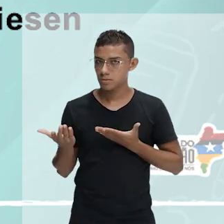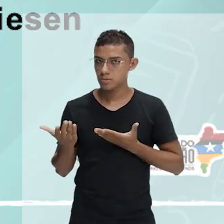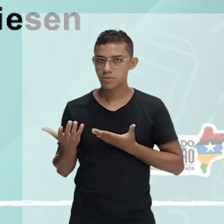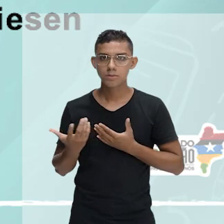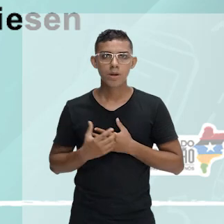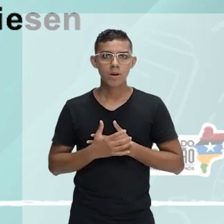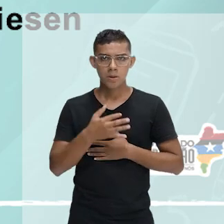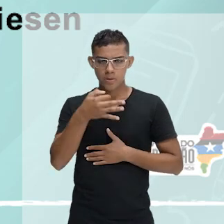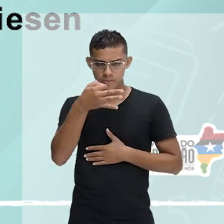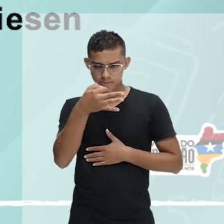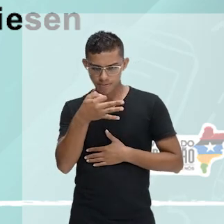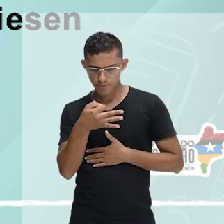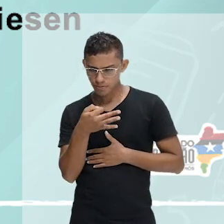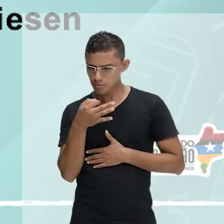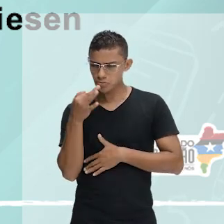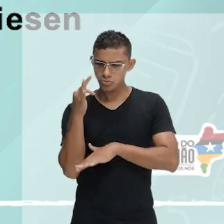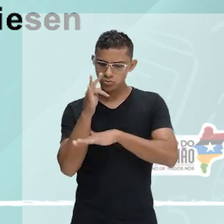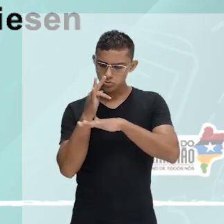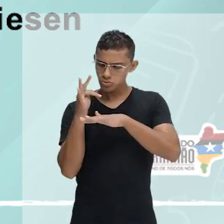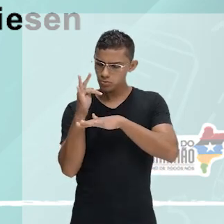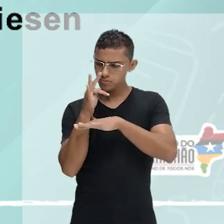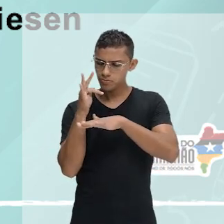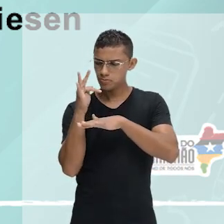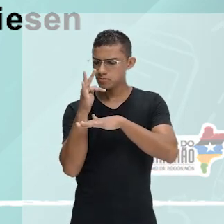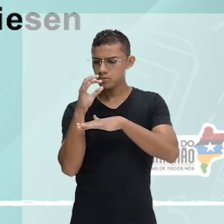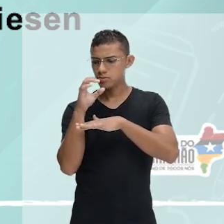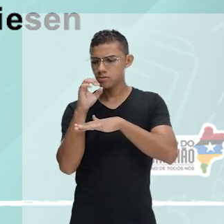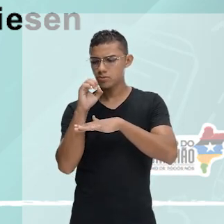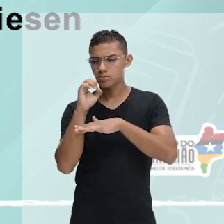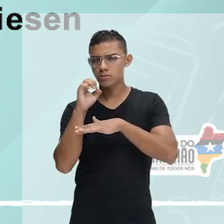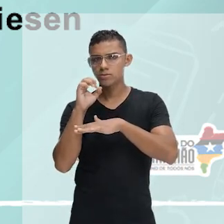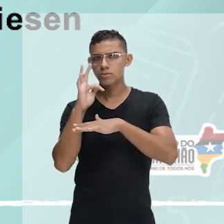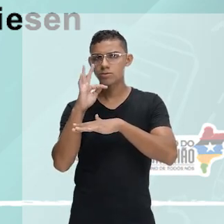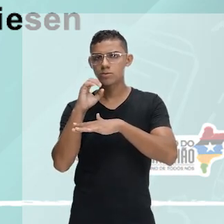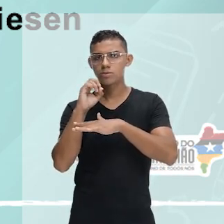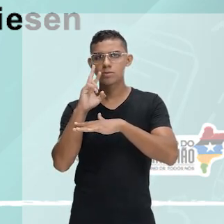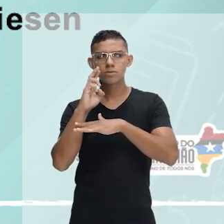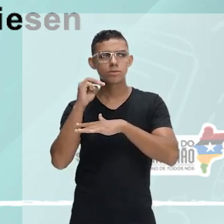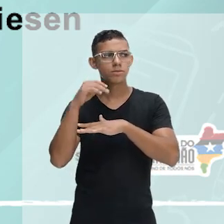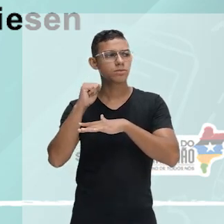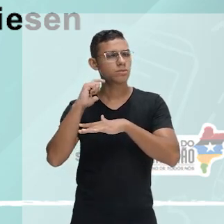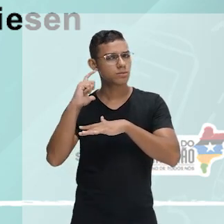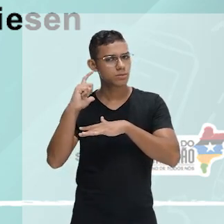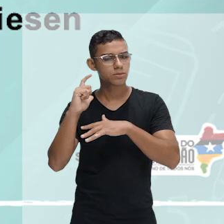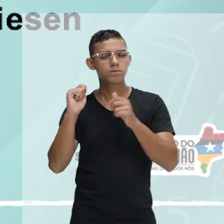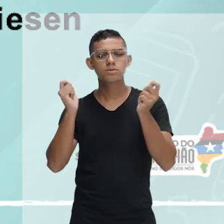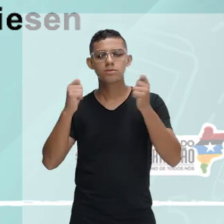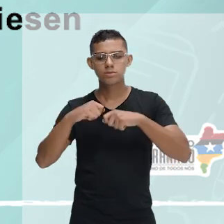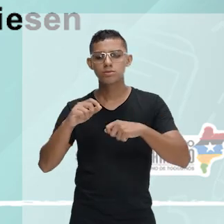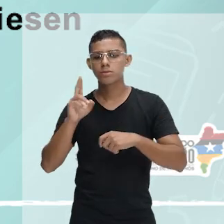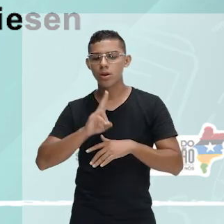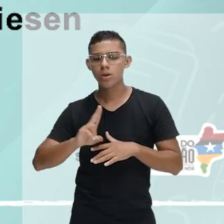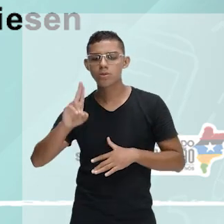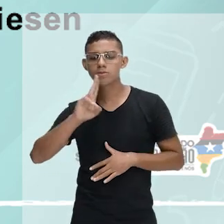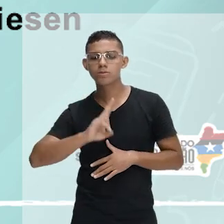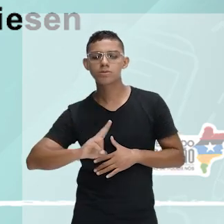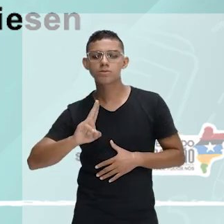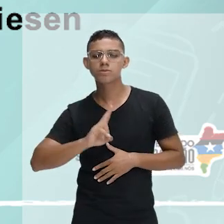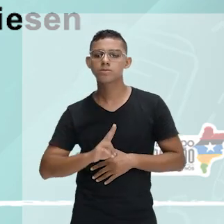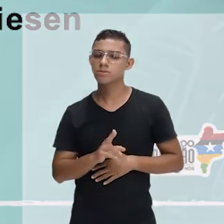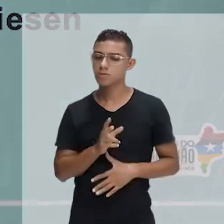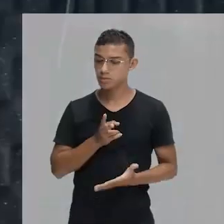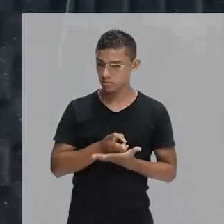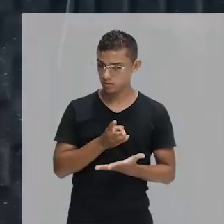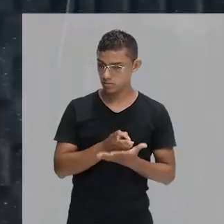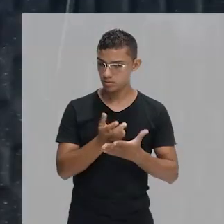mais correta, digamos assim. Vamos usar esse termo. De usar essa conjugação. Então, da forma usual, continua a